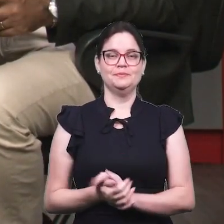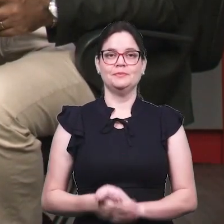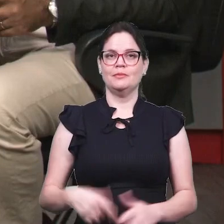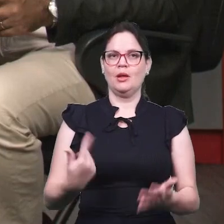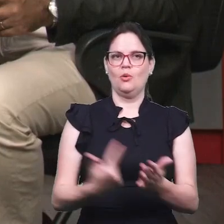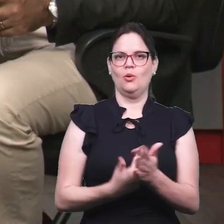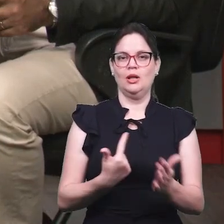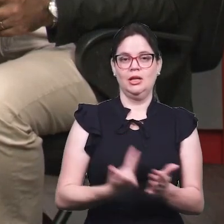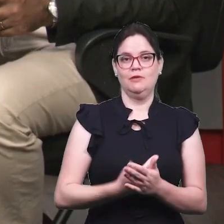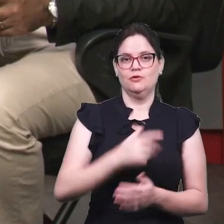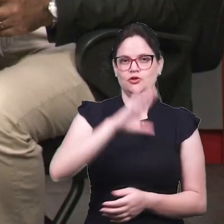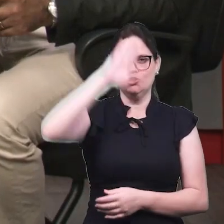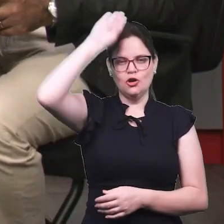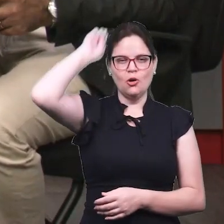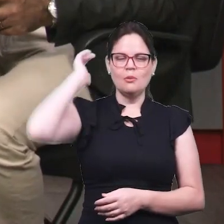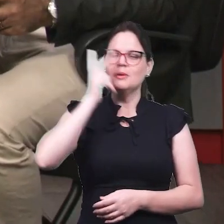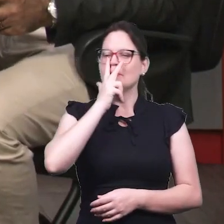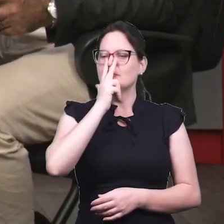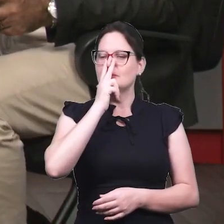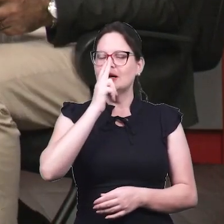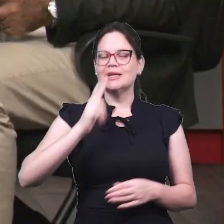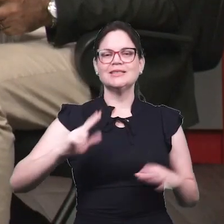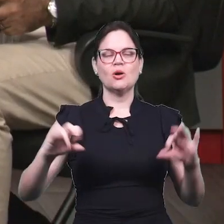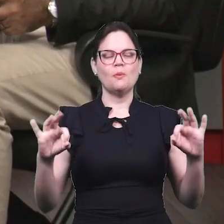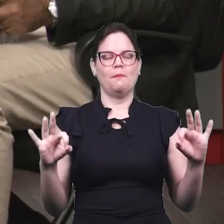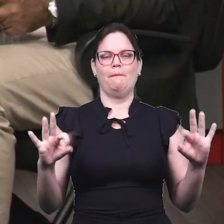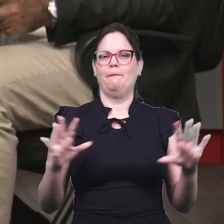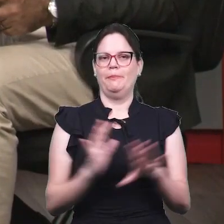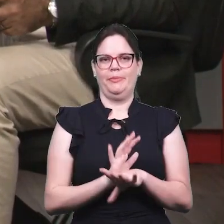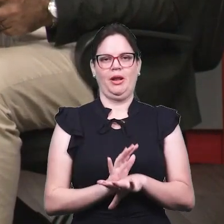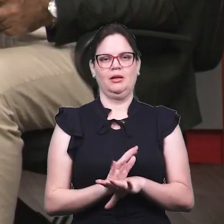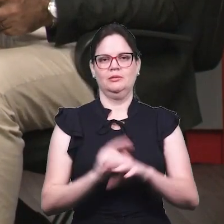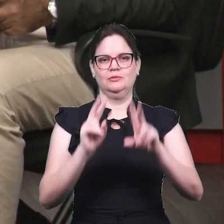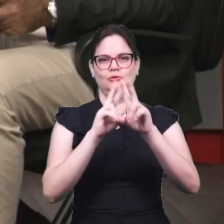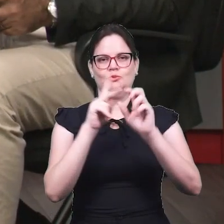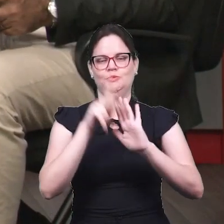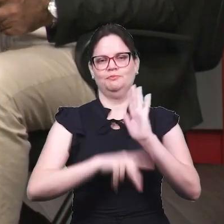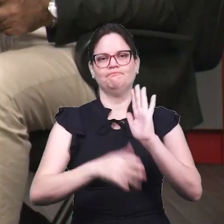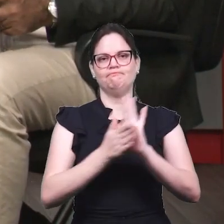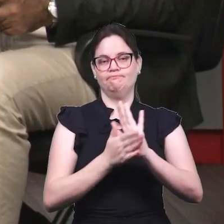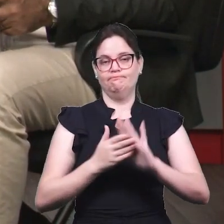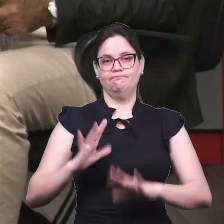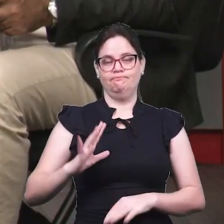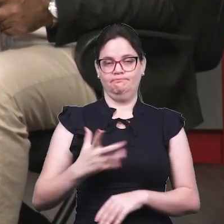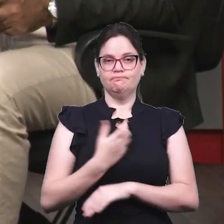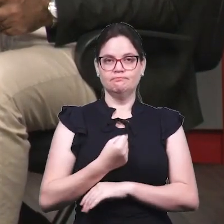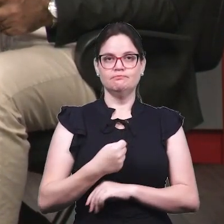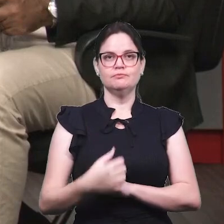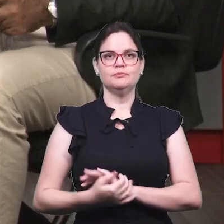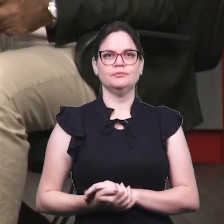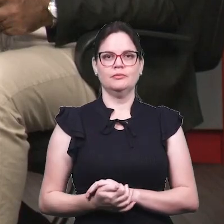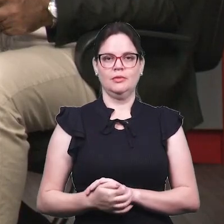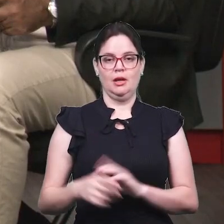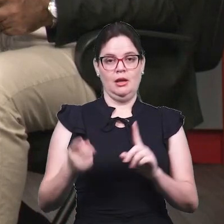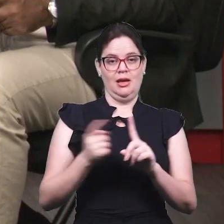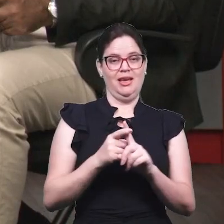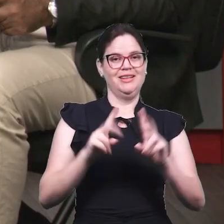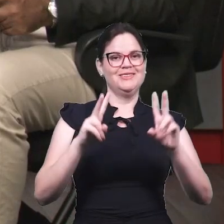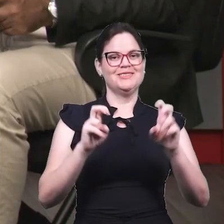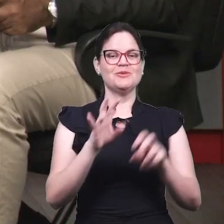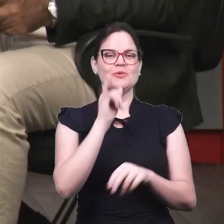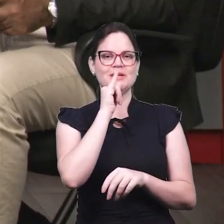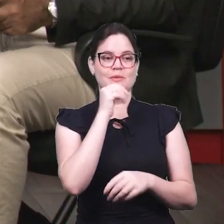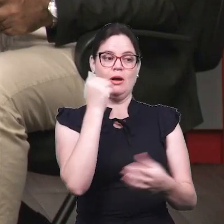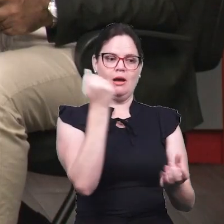O livro de Romanos, ele é tão completo, essa carta aos Romanos, que ele falou ali de Abraão